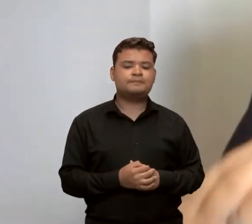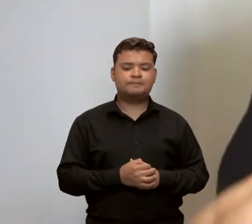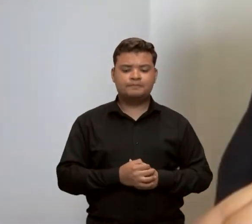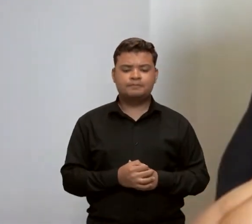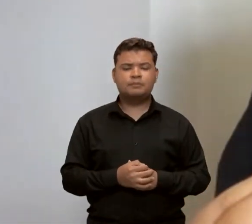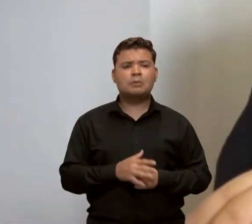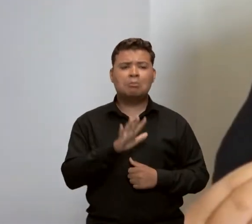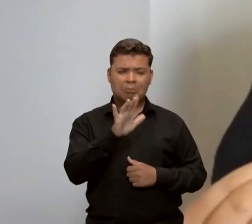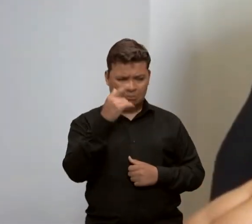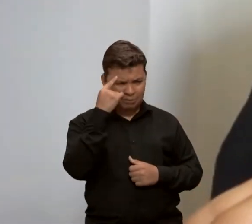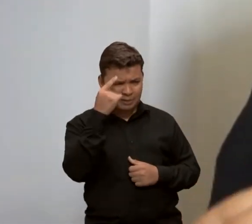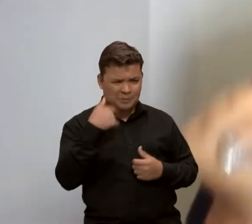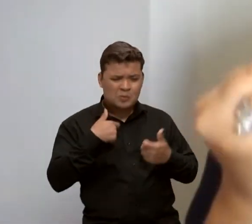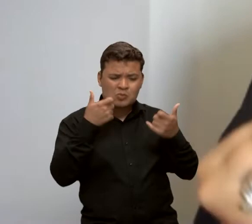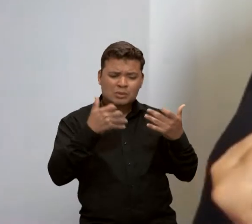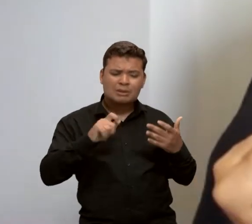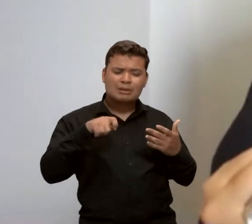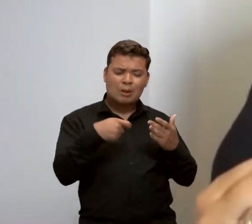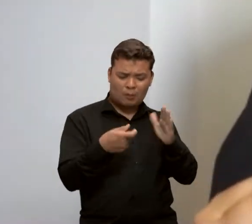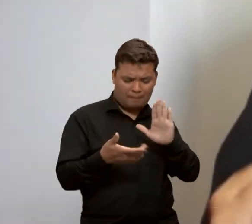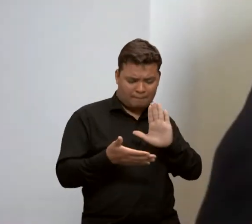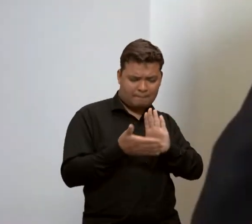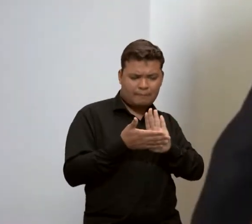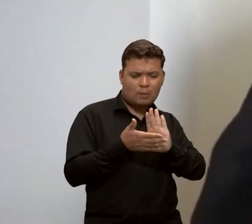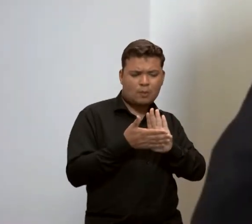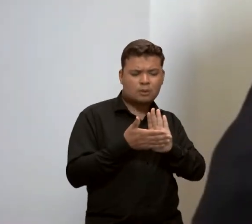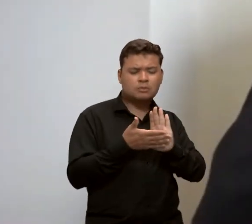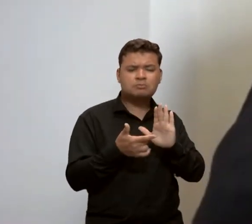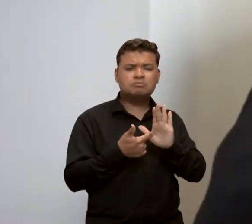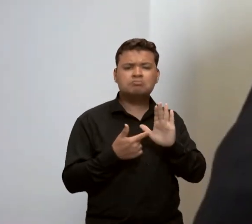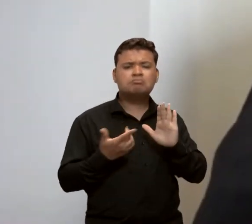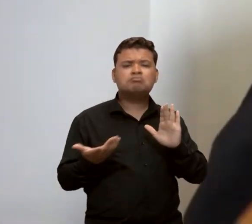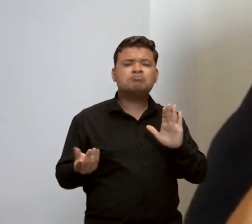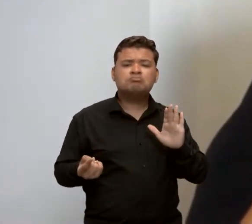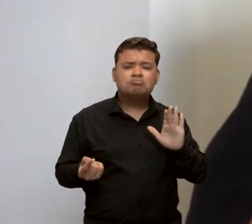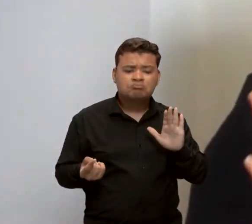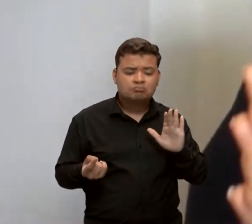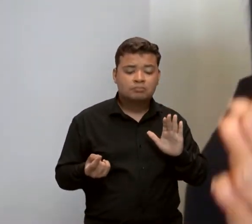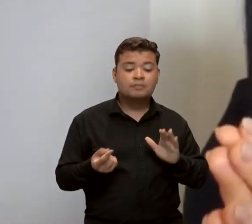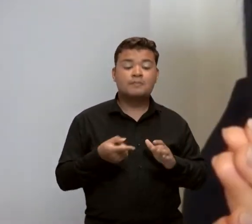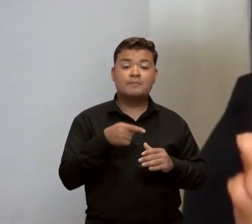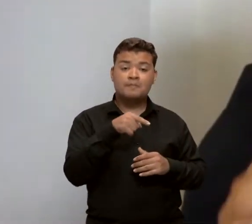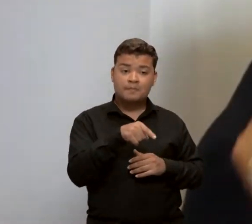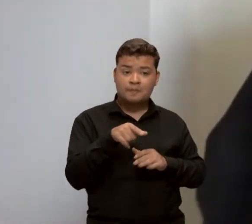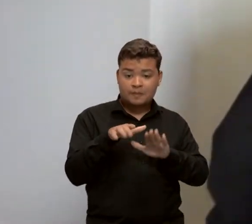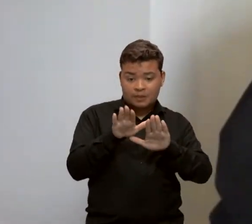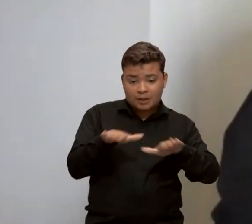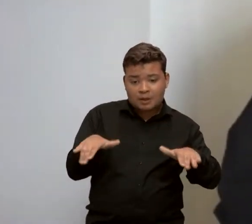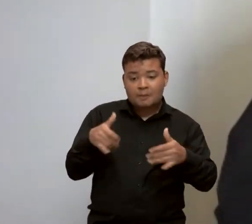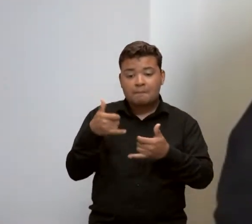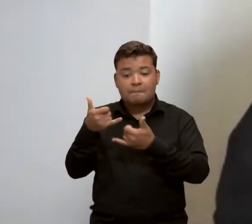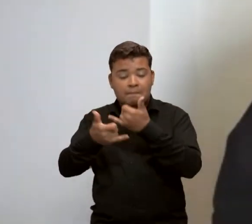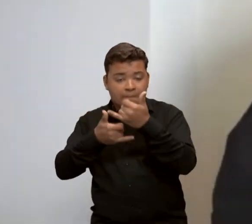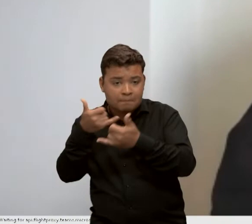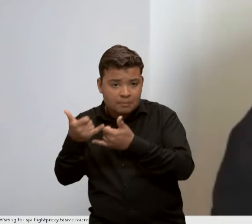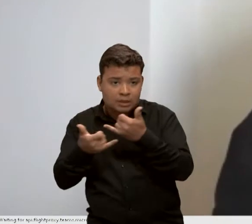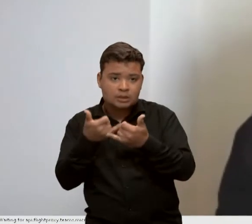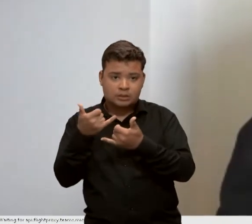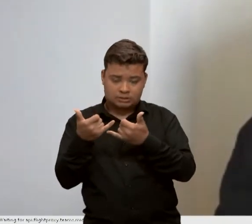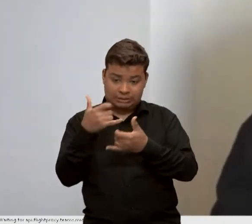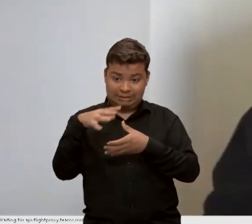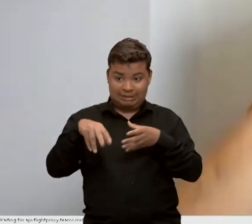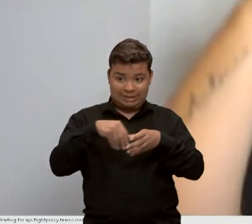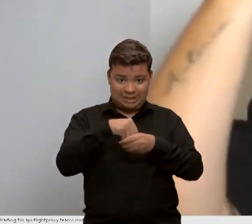propor, Camila, no sentido de dizer que a brincadeira da criança, tanto fora da